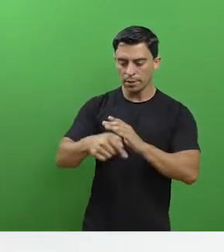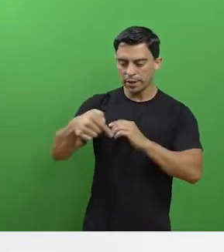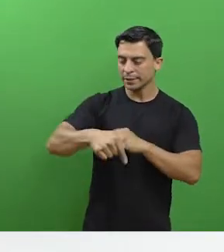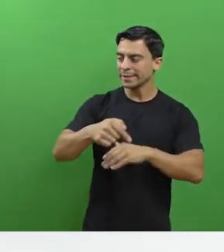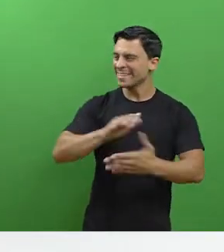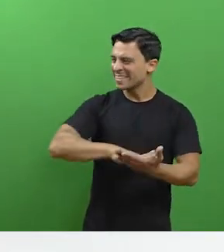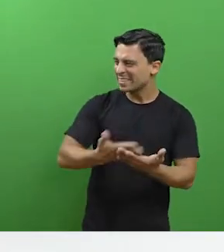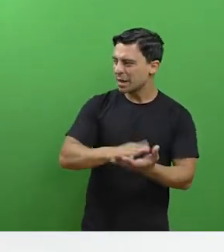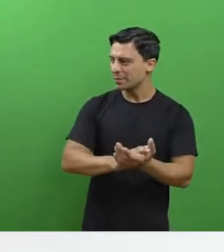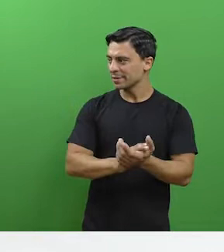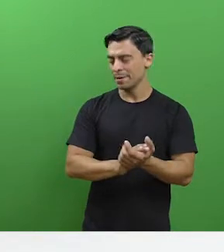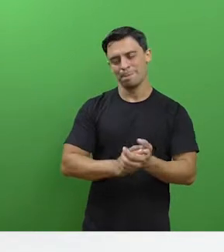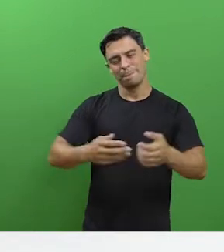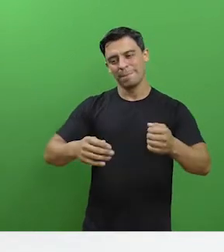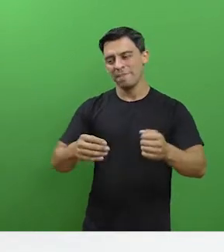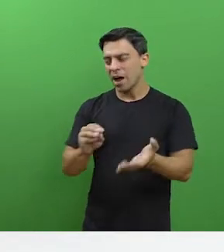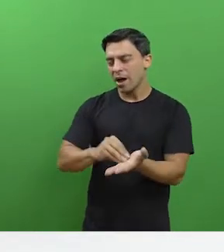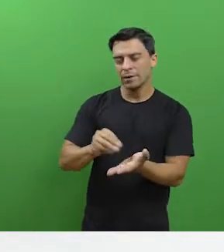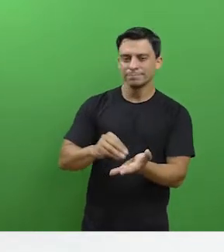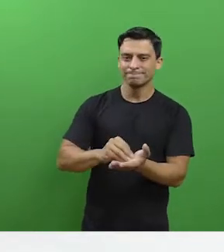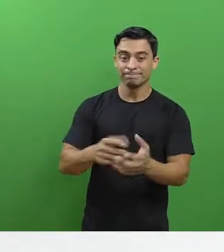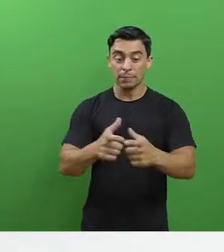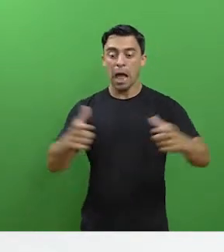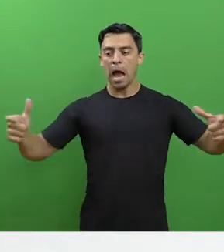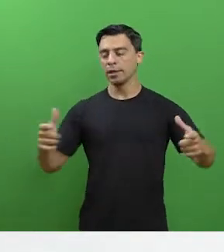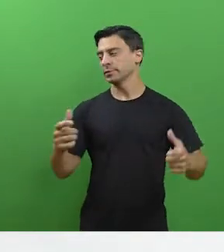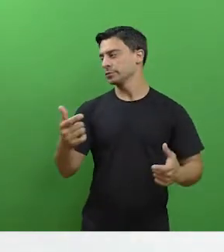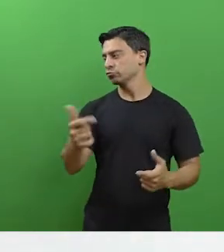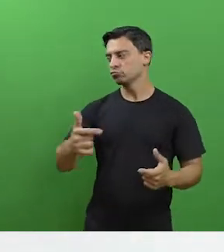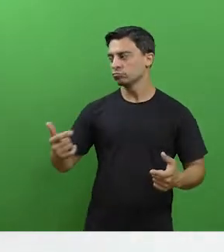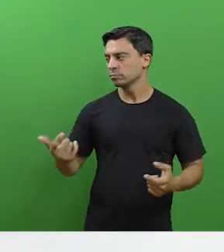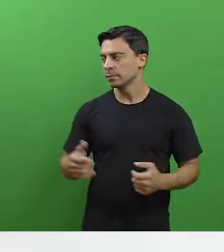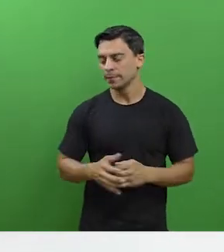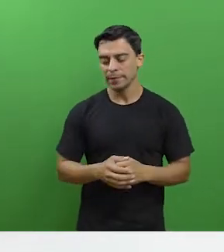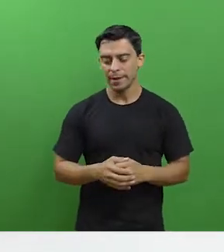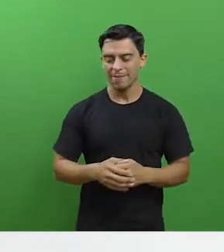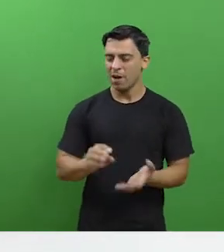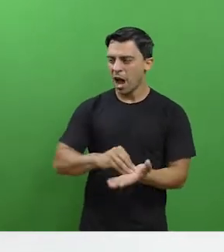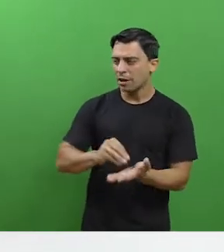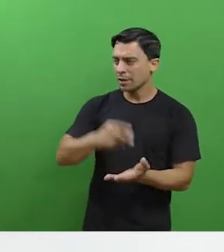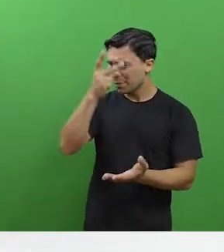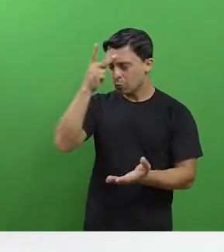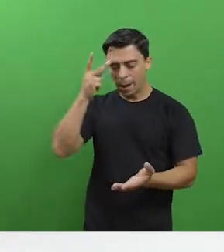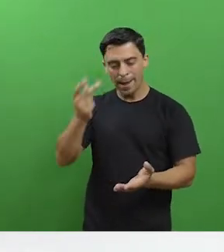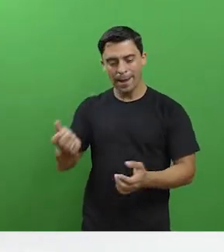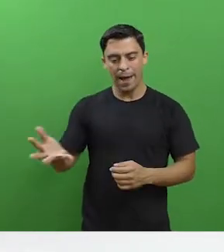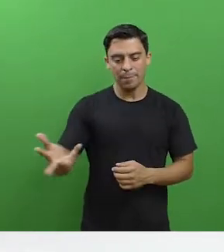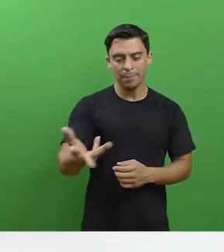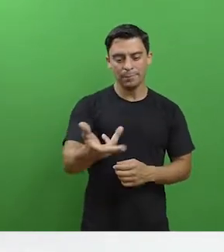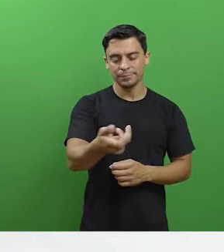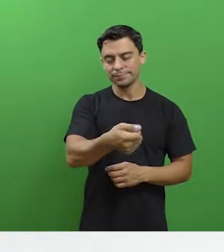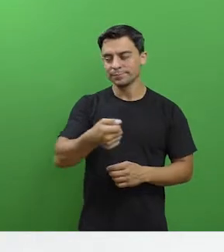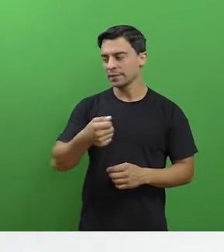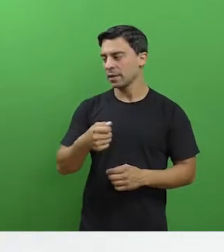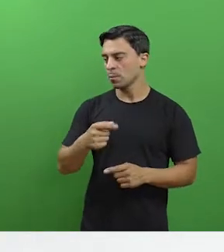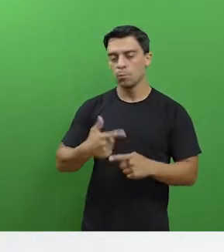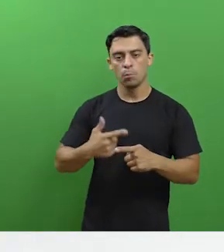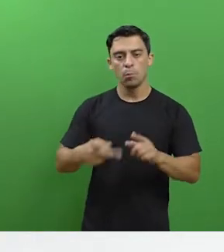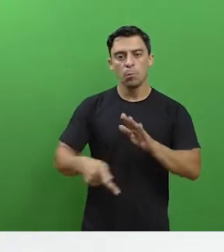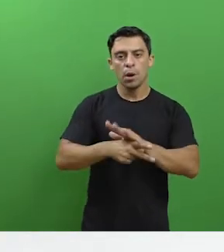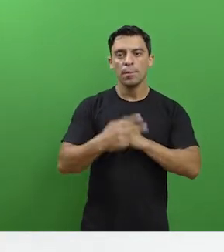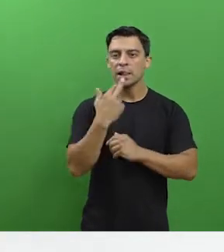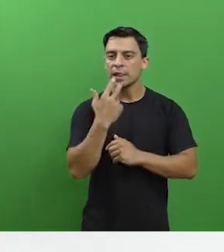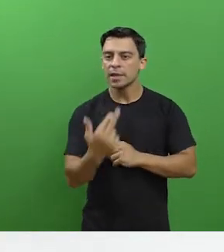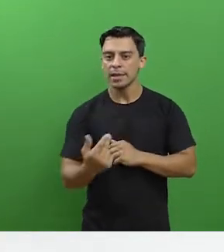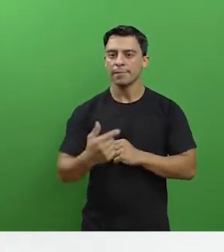tem uma grande necessidade, eu posso dizer assim. Uma grande necessidade de pessoas habilitadas para isso. Porque é uma língua, né? Envolve uma língua, envolve um